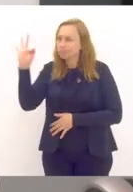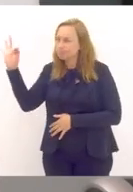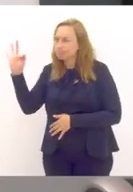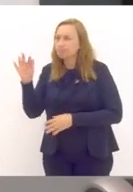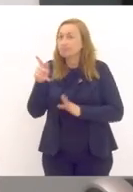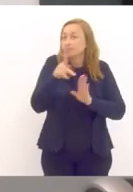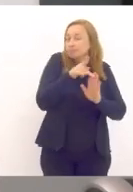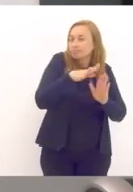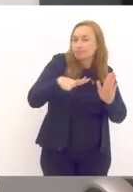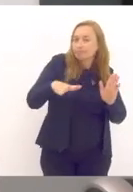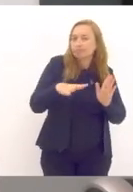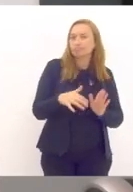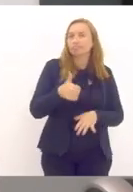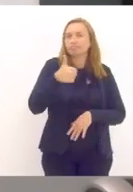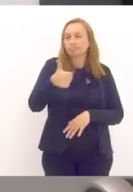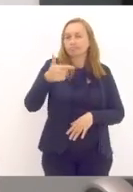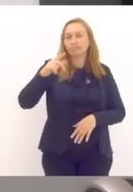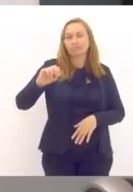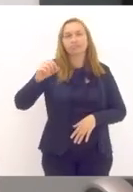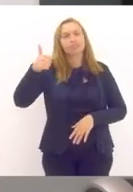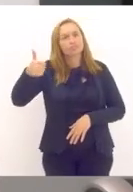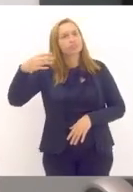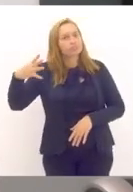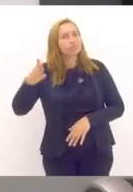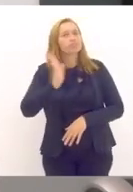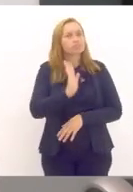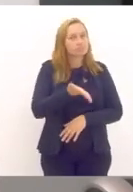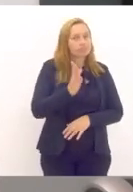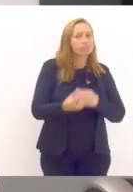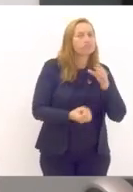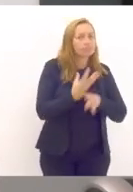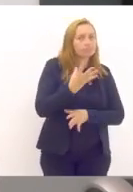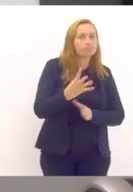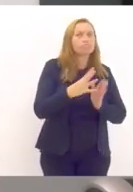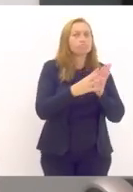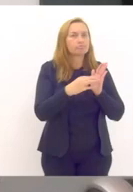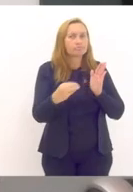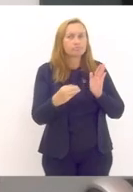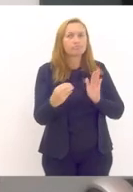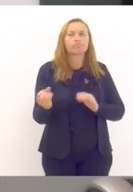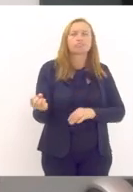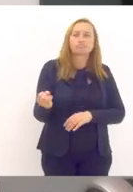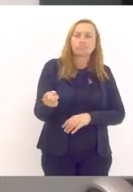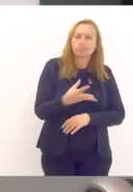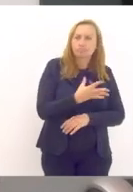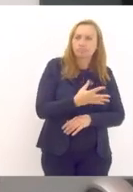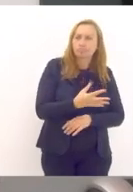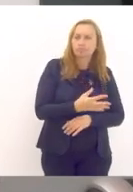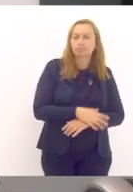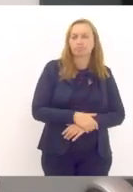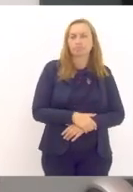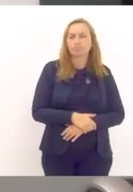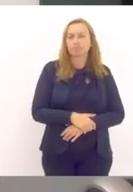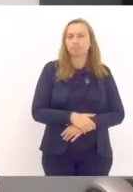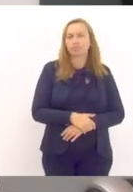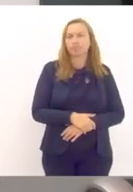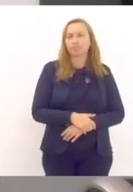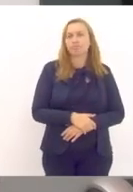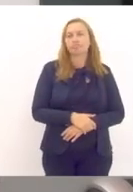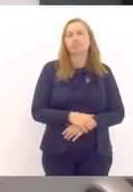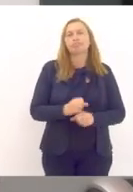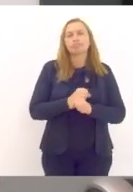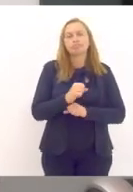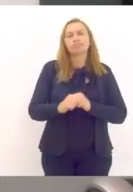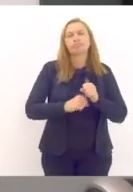portaria, em 2014, já instalou esse modelo e é apurado todo ano no Plano Federal.